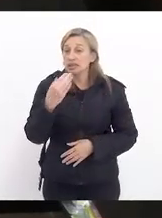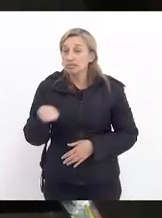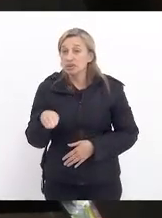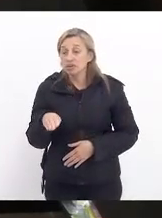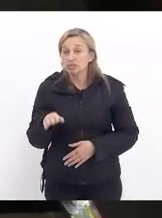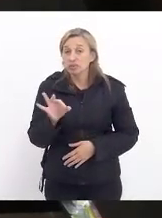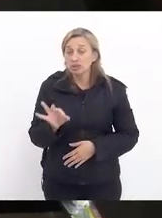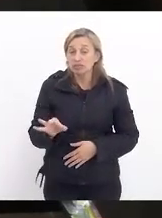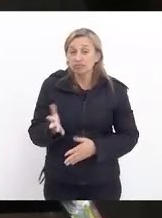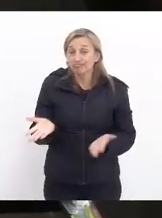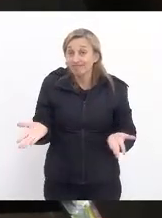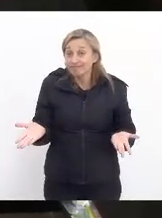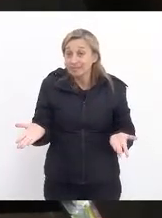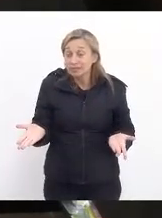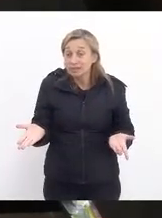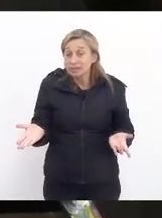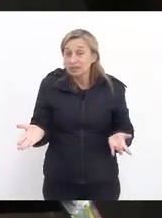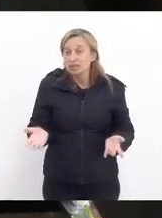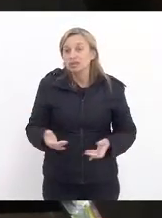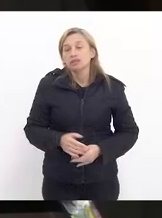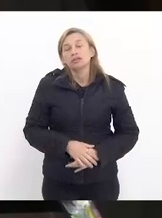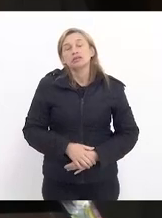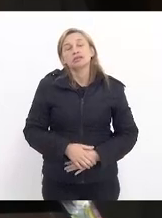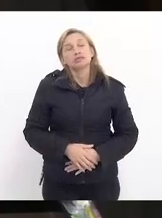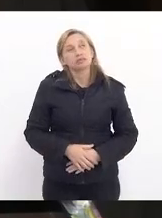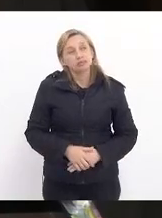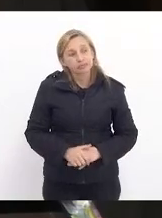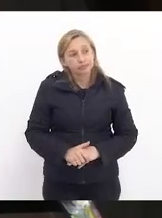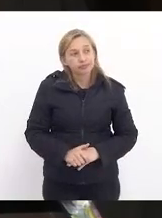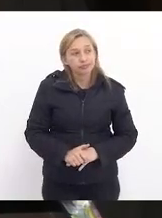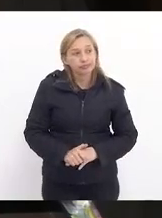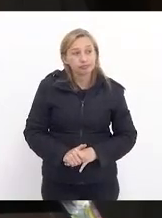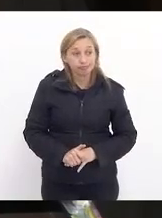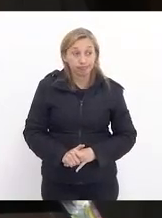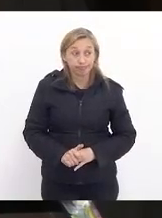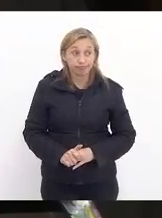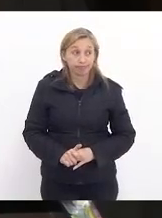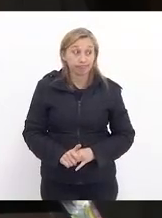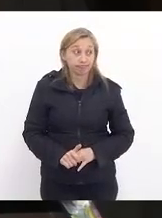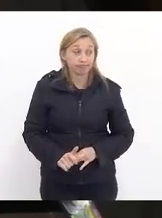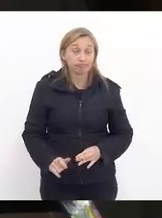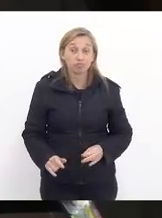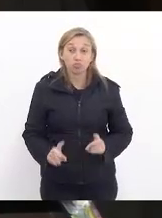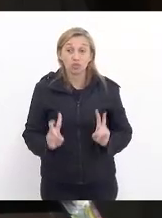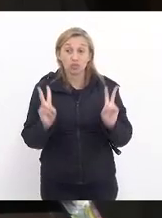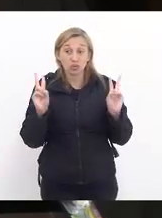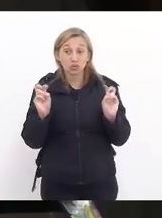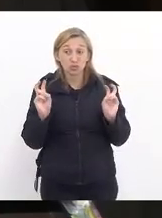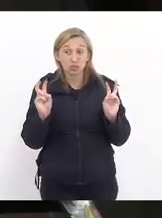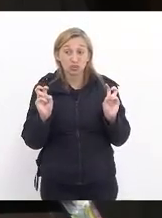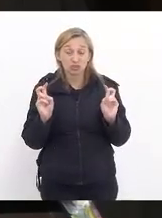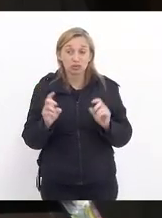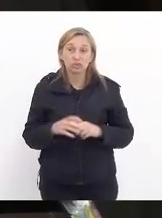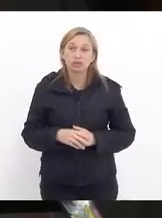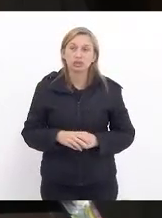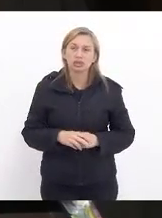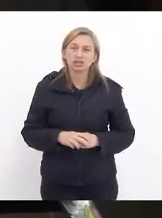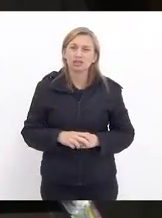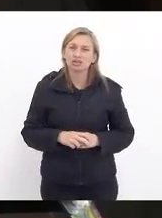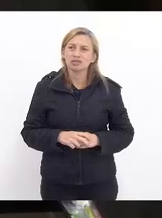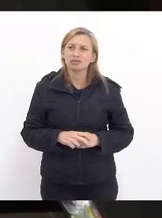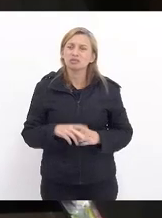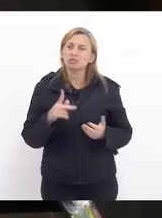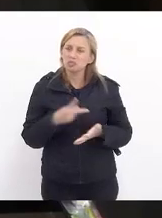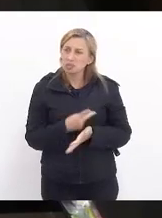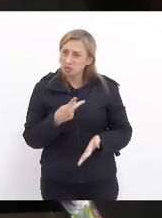meio por cento considero além de ser um quesito a Dilma